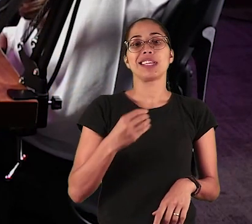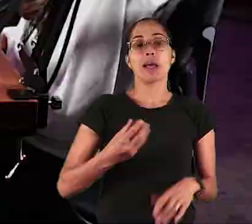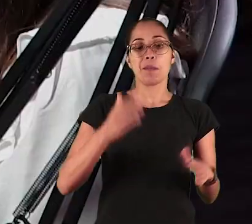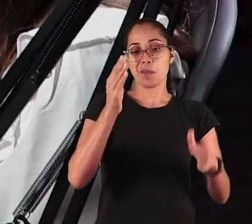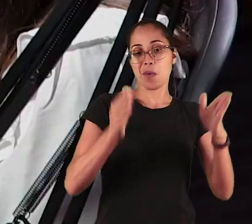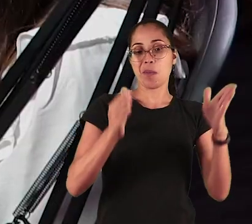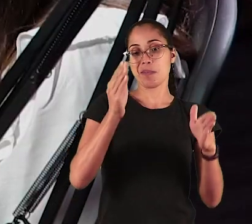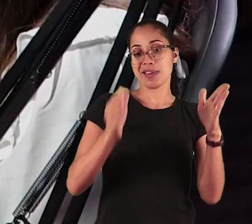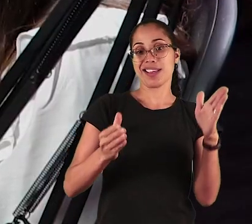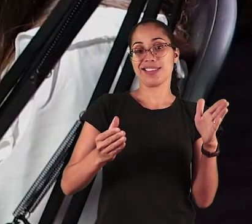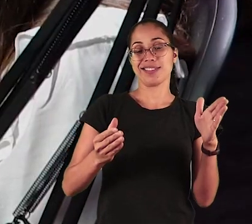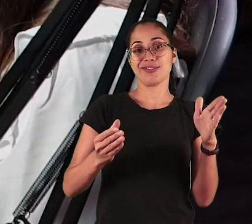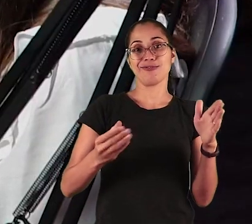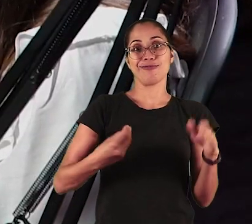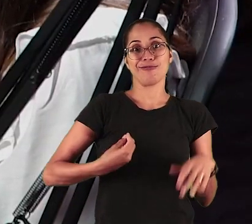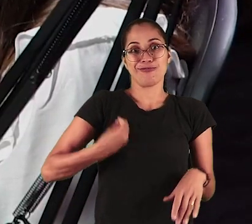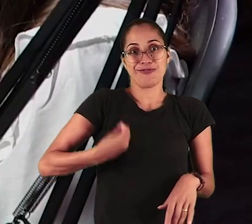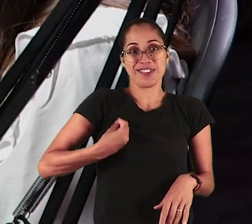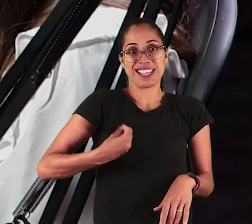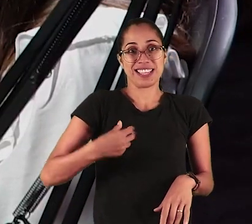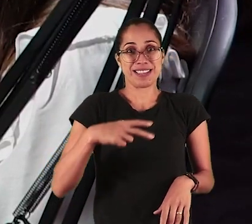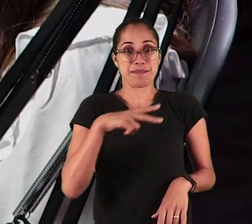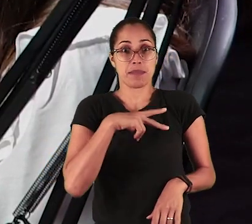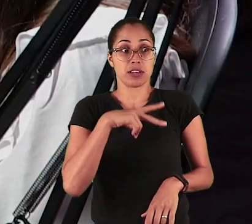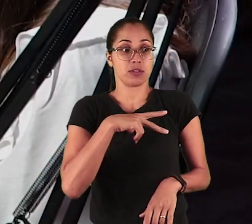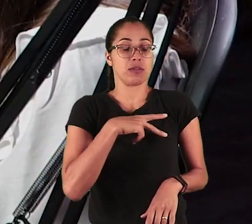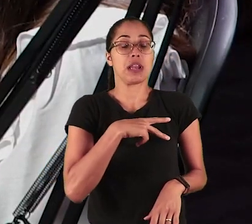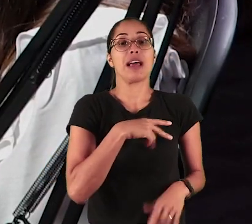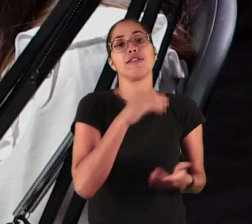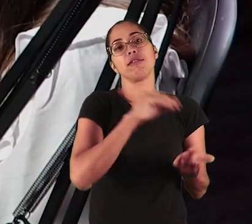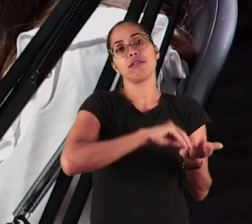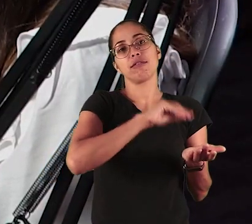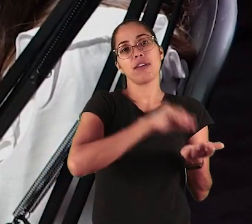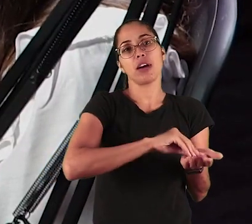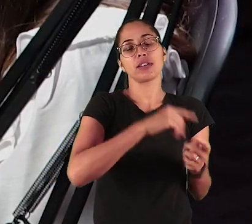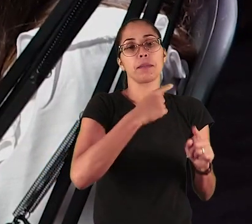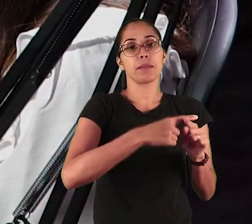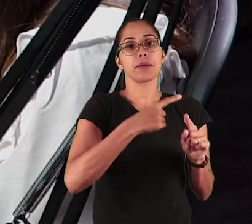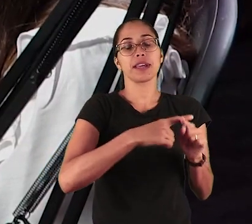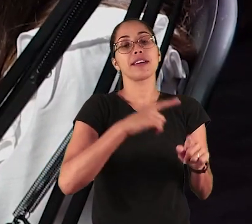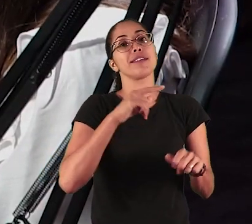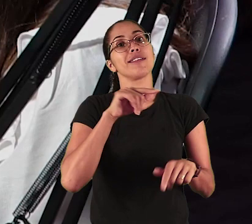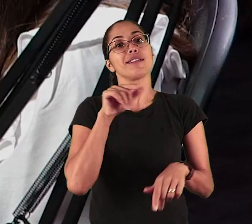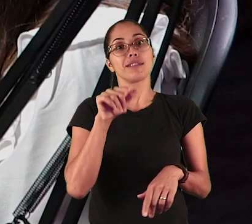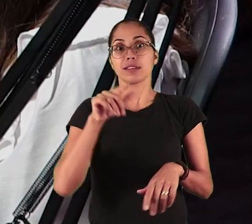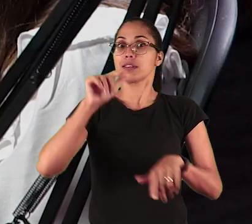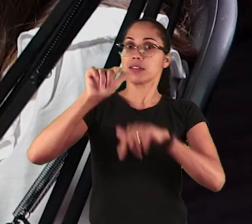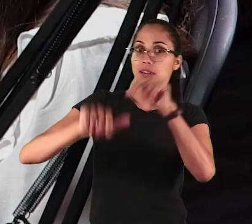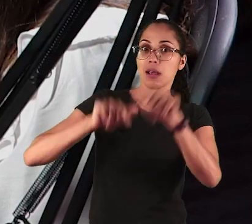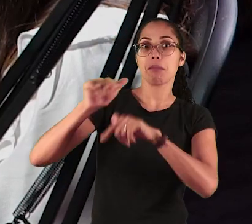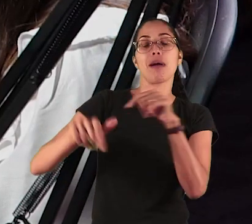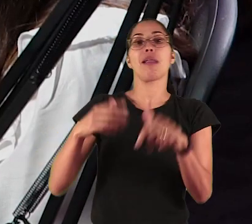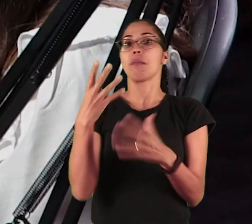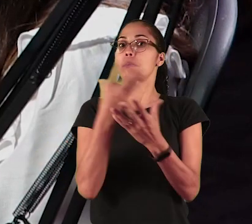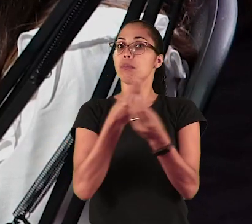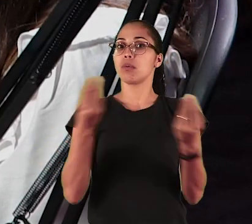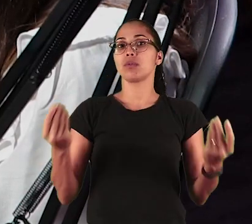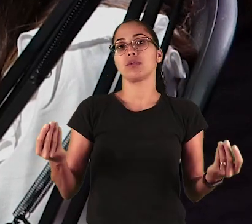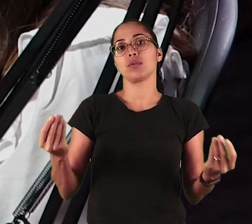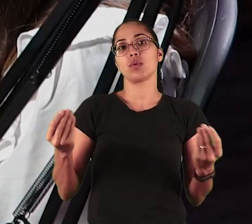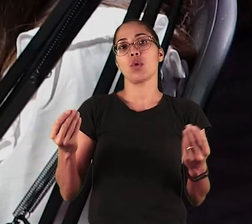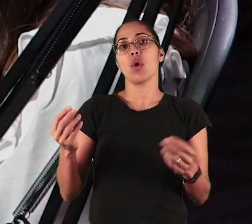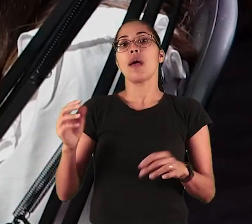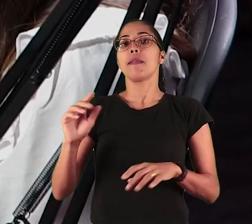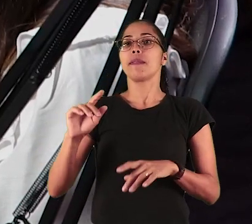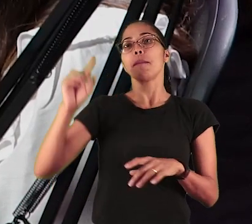você vai fazer poxa faz três dias que eu não consigo conversar com meu marido faz um tempão que eu não consigo buscar meu filho na escola então e aí outro